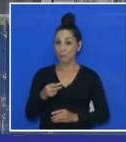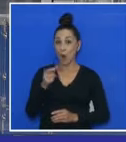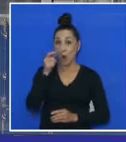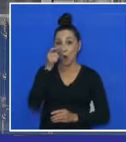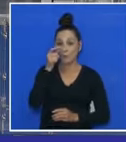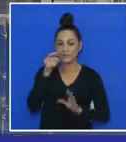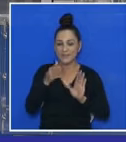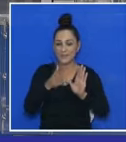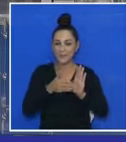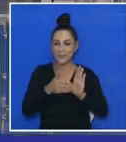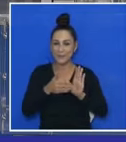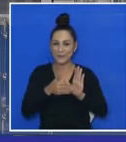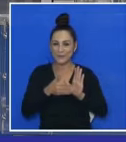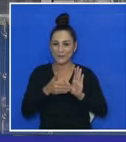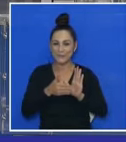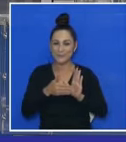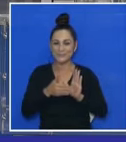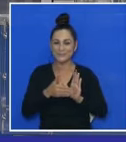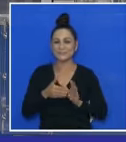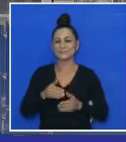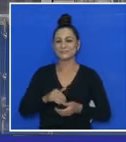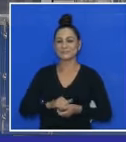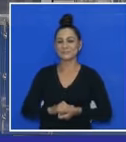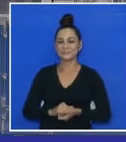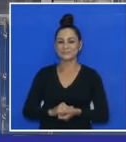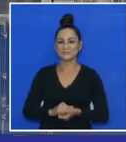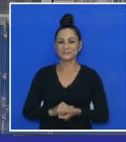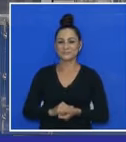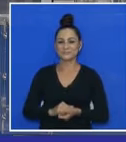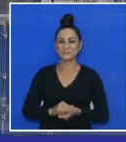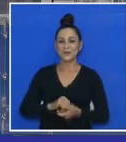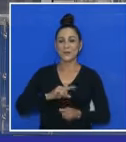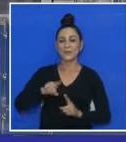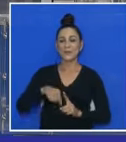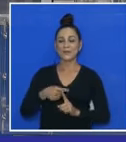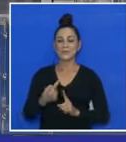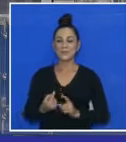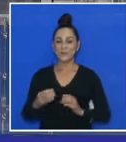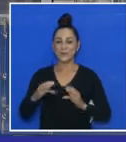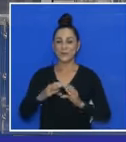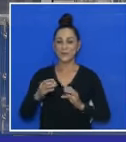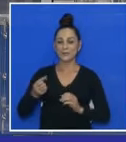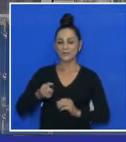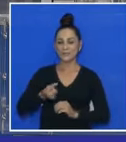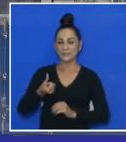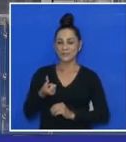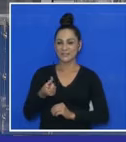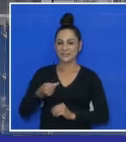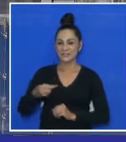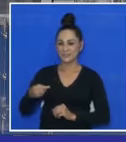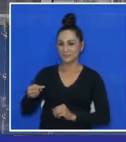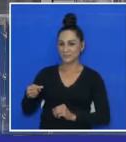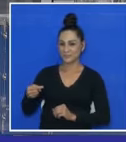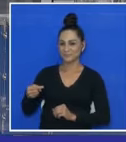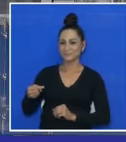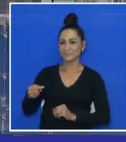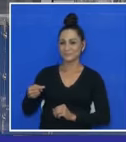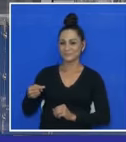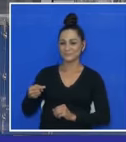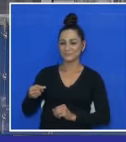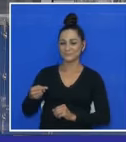Confira direitinho a sua aposta. Vem chegando mais uma bola, 61. Bola